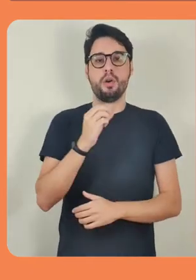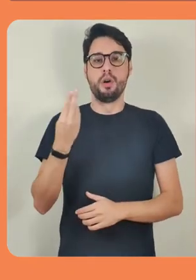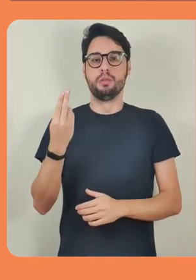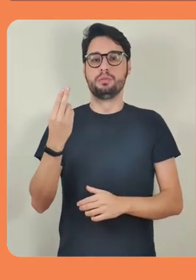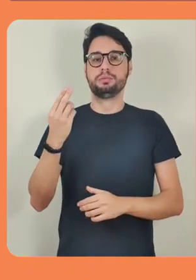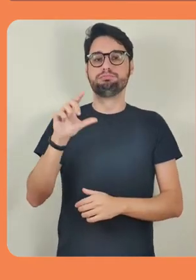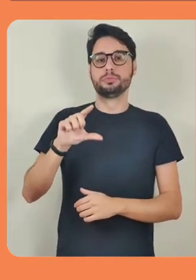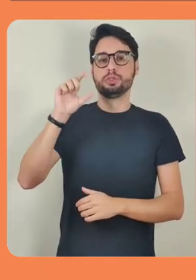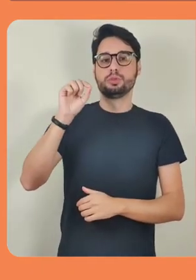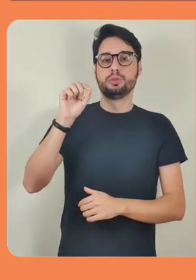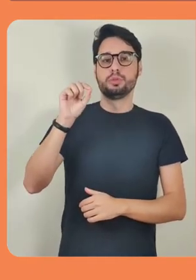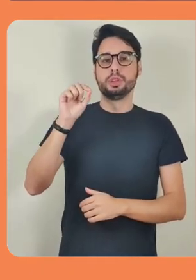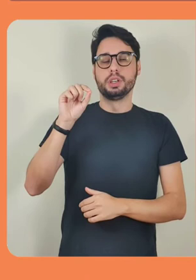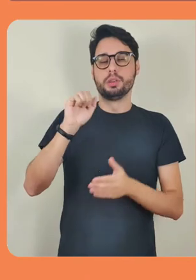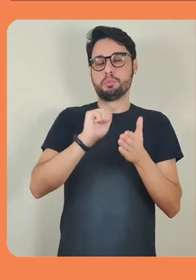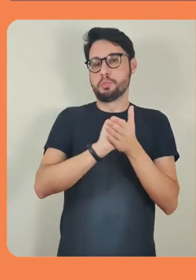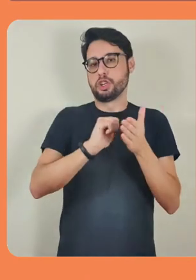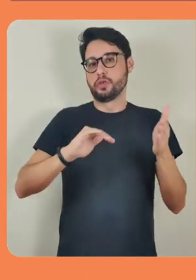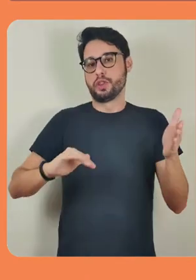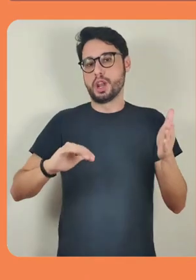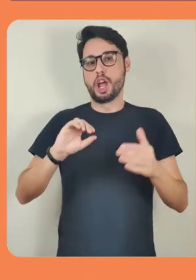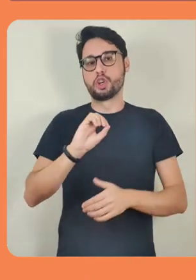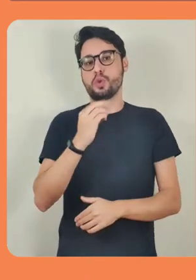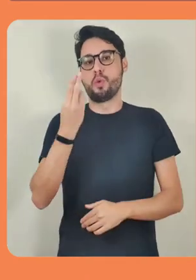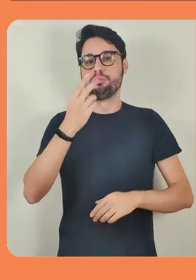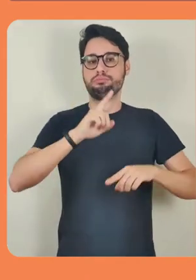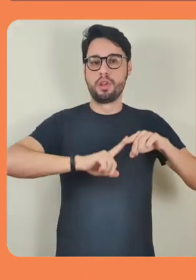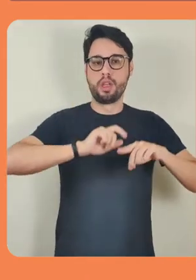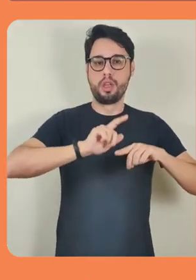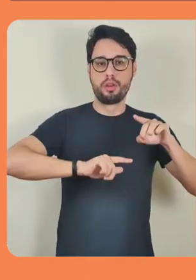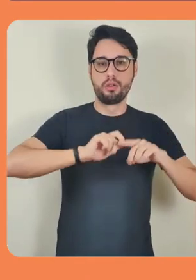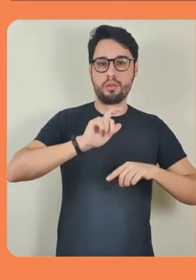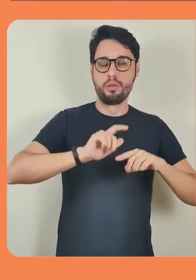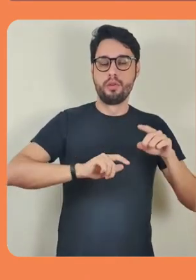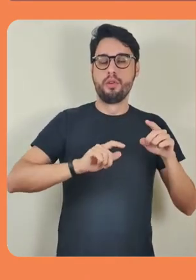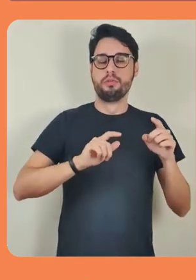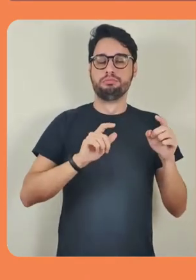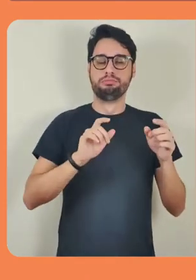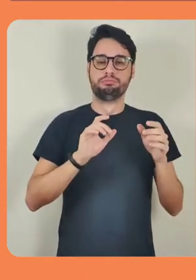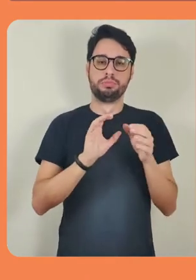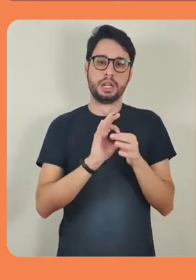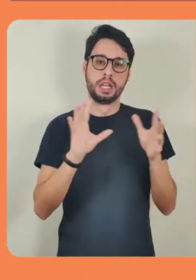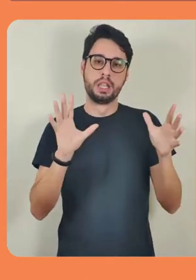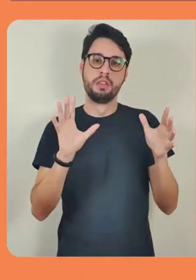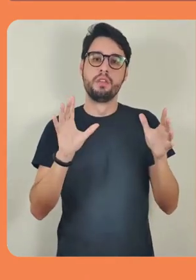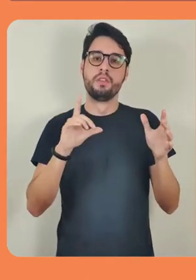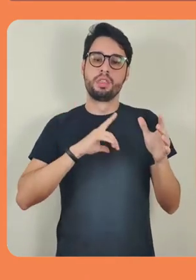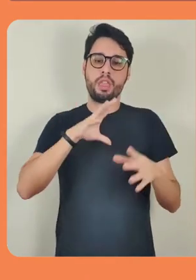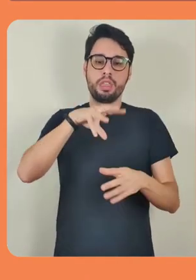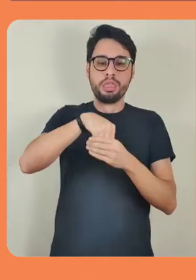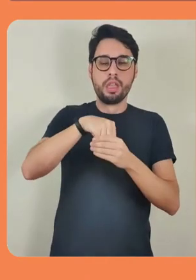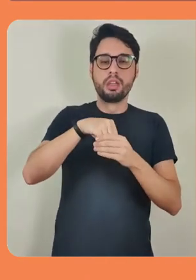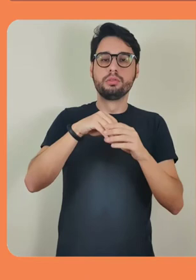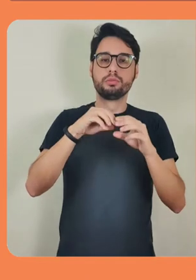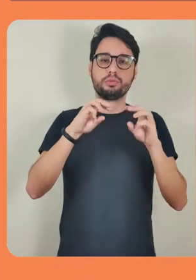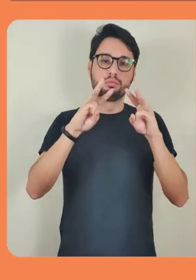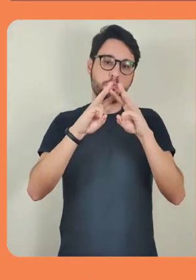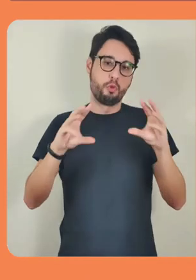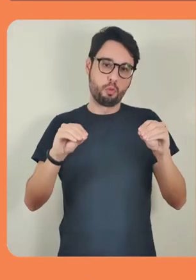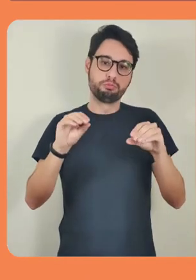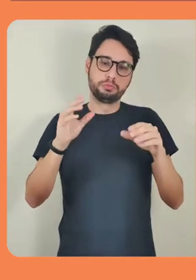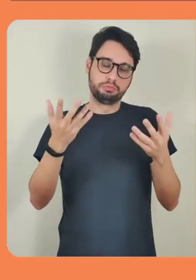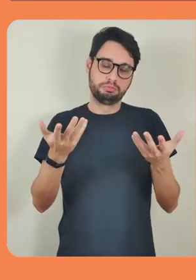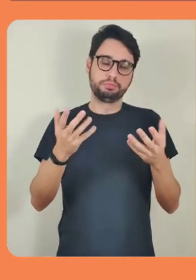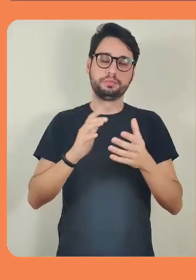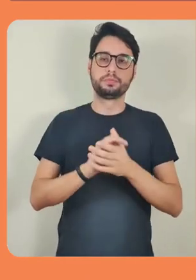esse aqui de cima né que a gente já viu você pode escolher uma atividade ou recurso que é